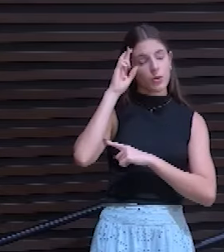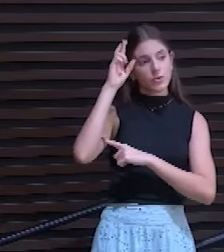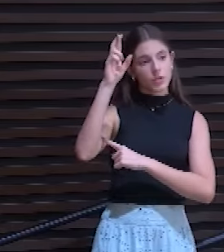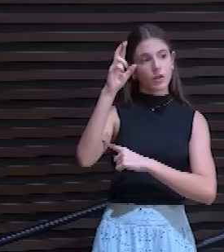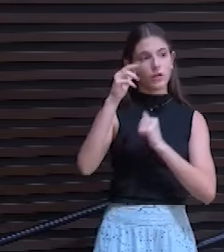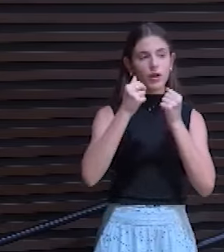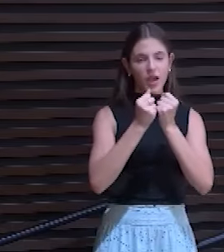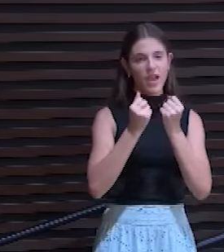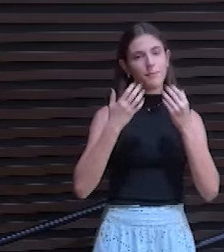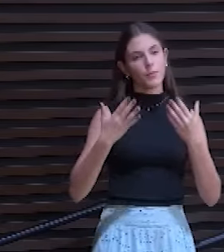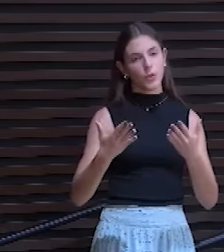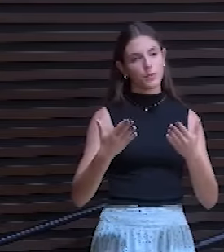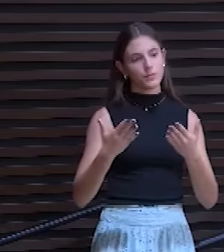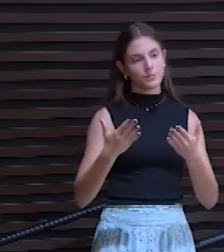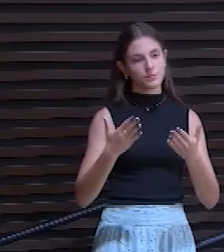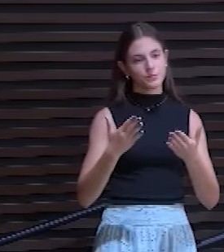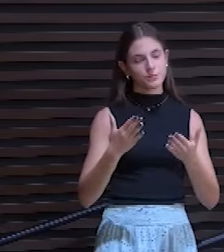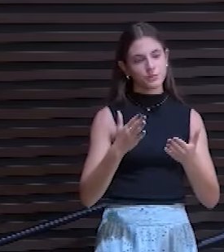o cântico agora.